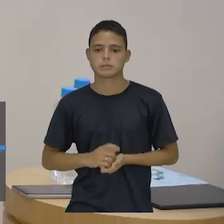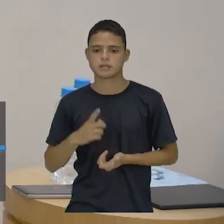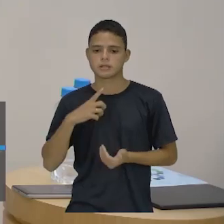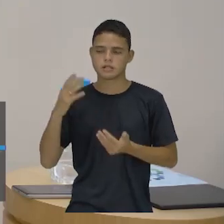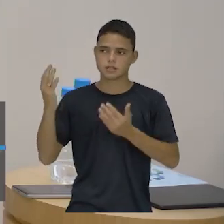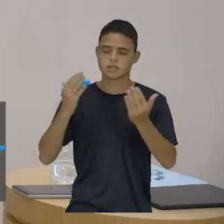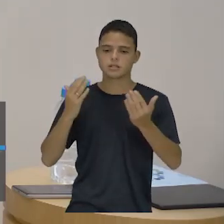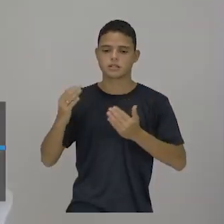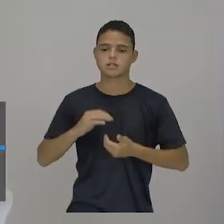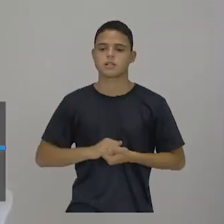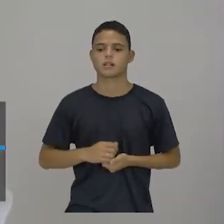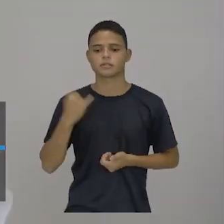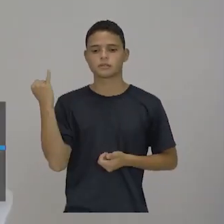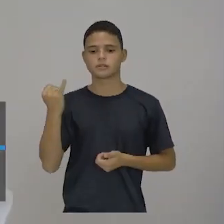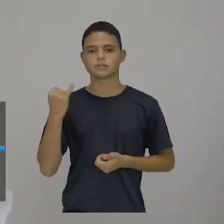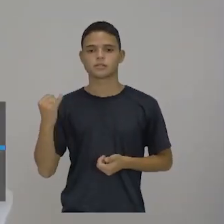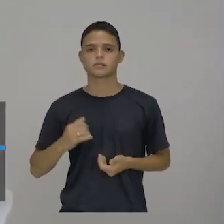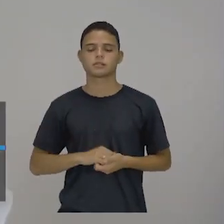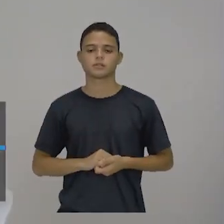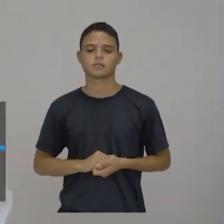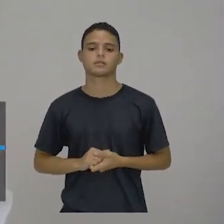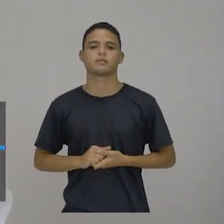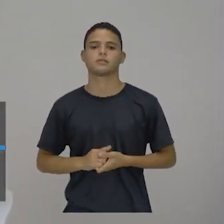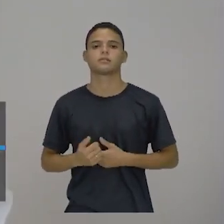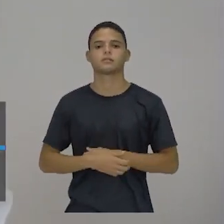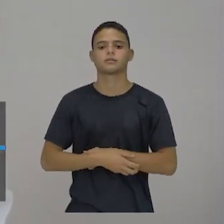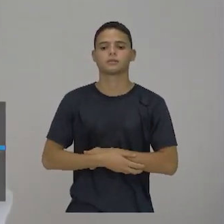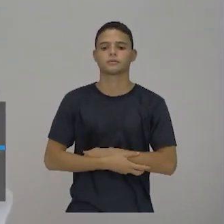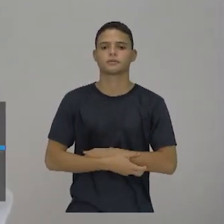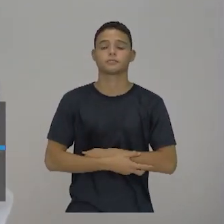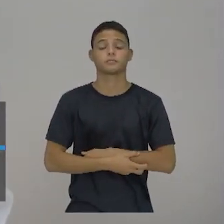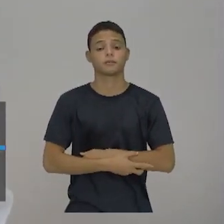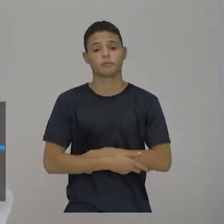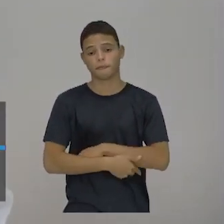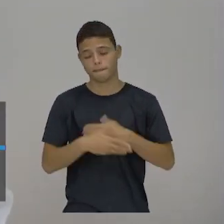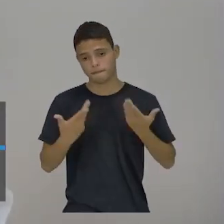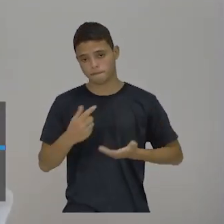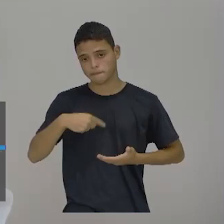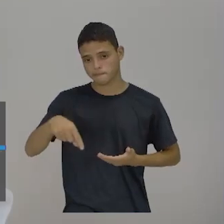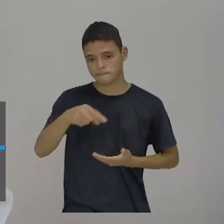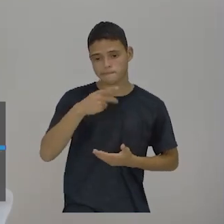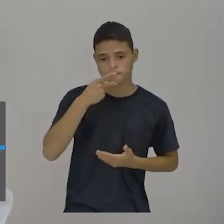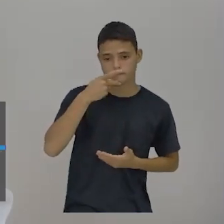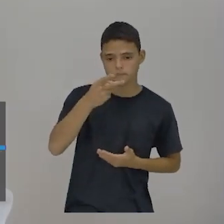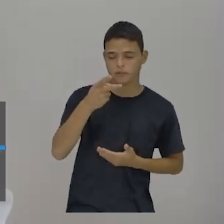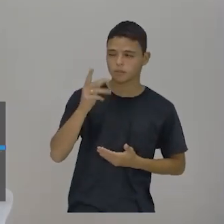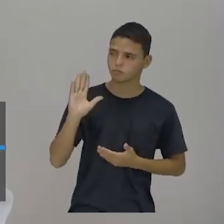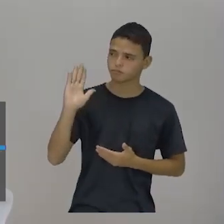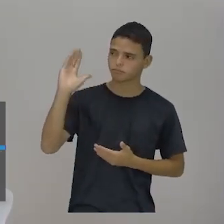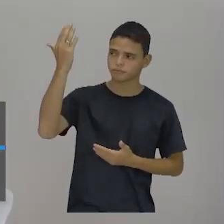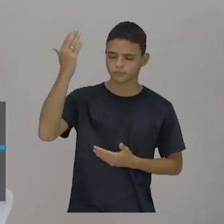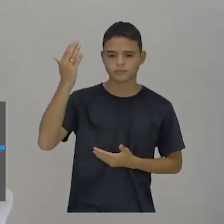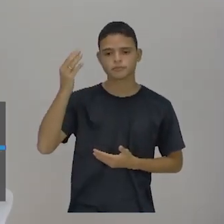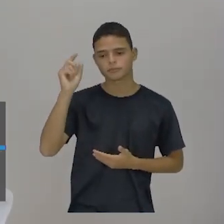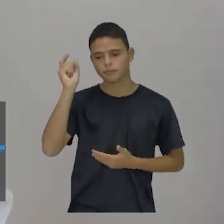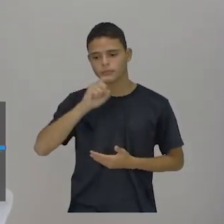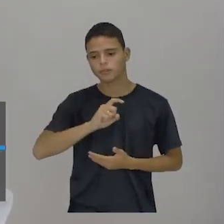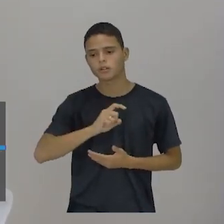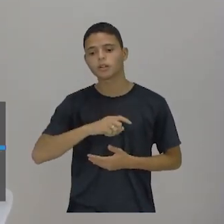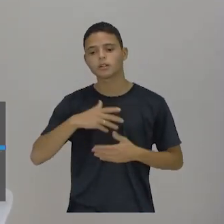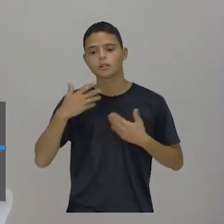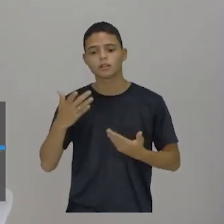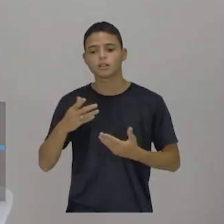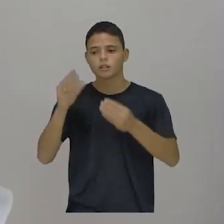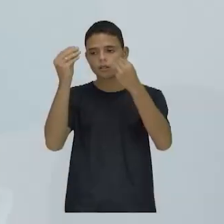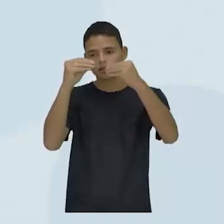discernimento. Ok, então assim, já que nós estamos falando sobre a parte de ficção, de uma coisa assim surreal, eu coloquei